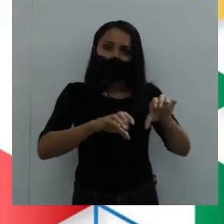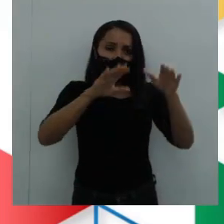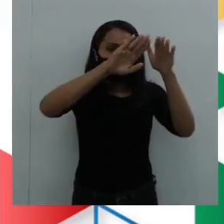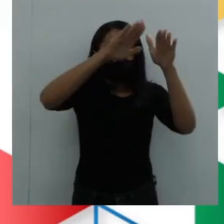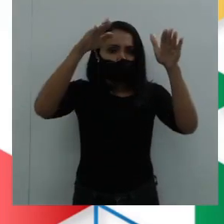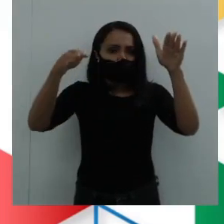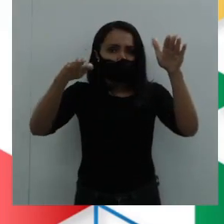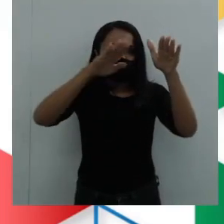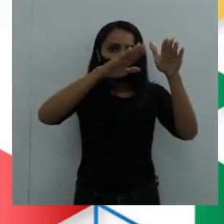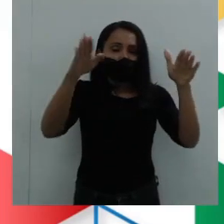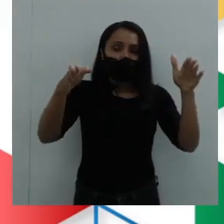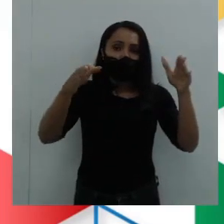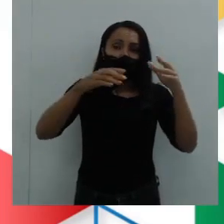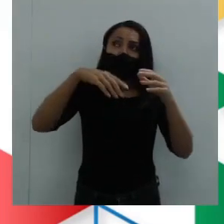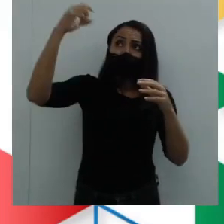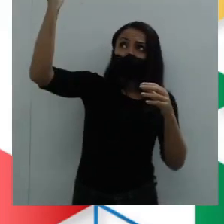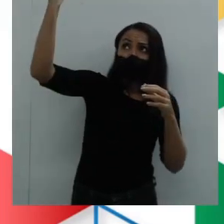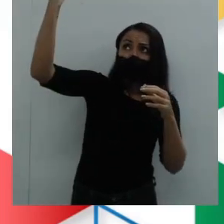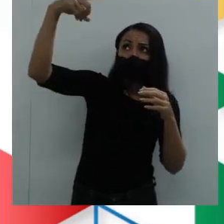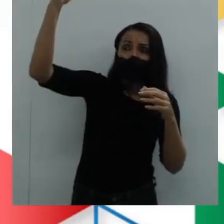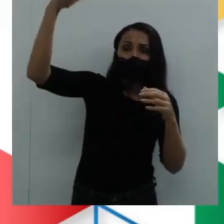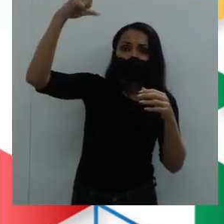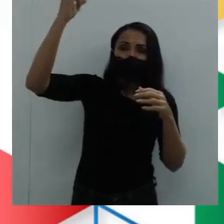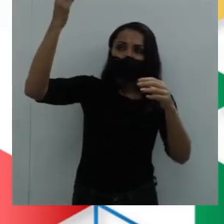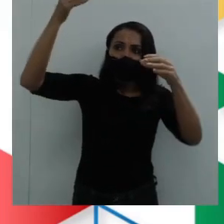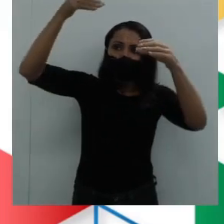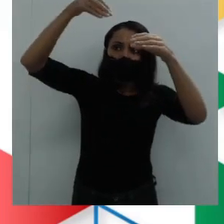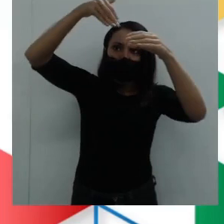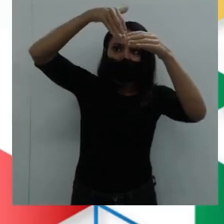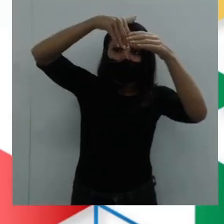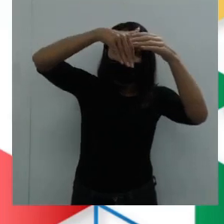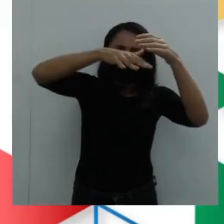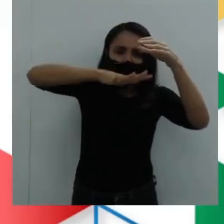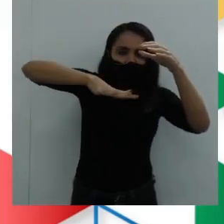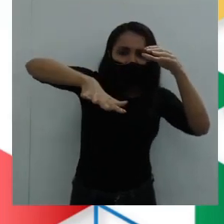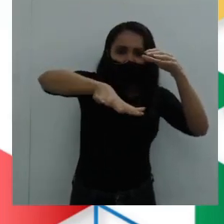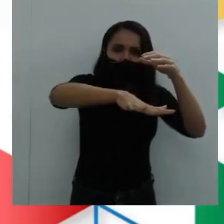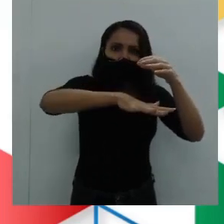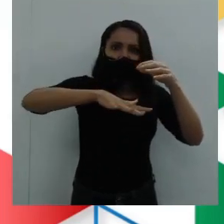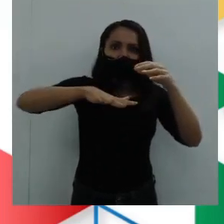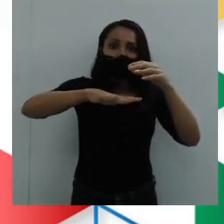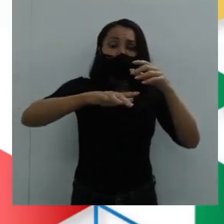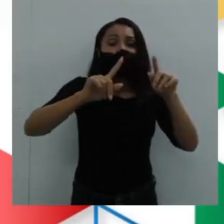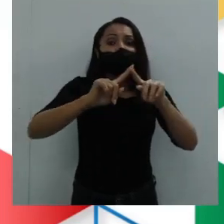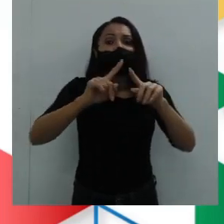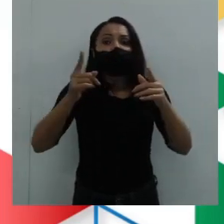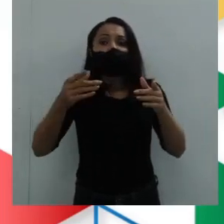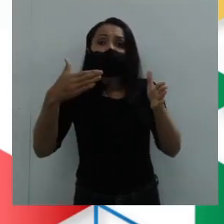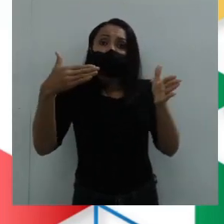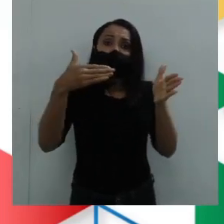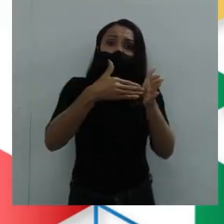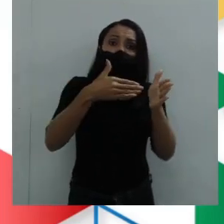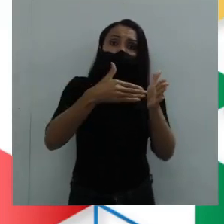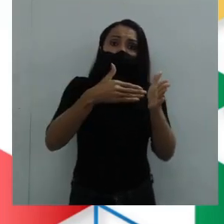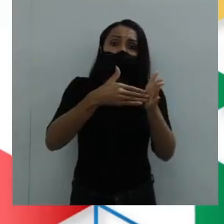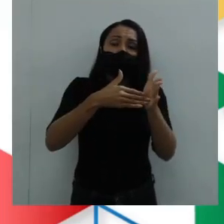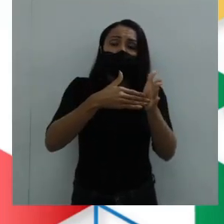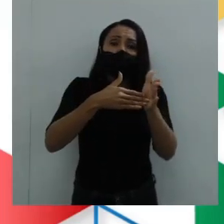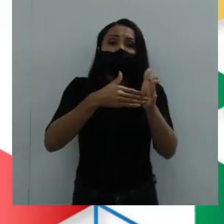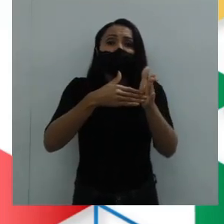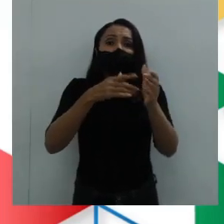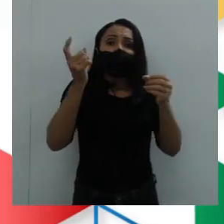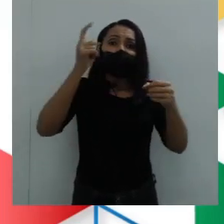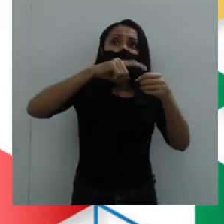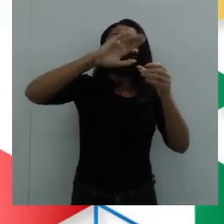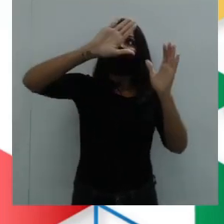raios solares entrem, aquecendo o ambiente, porém impedem que essa energia volte para o lado